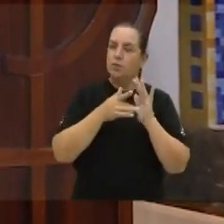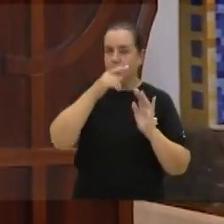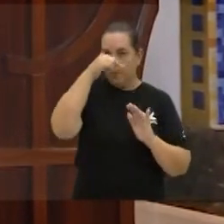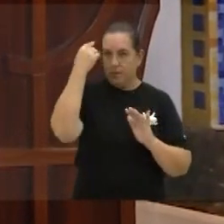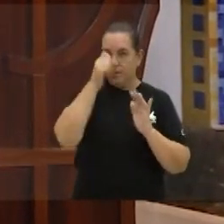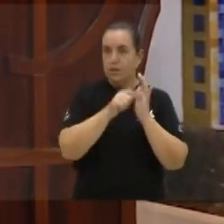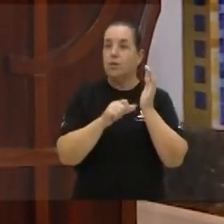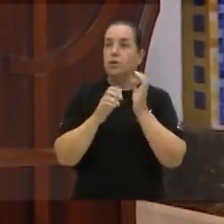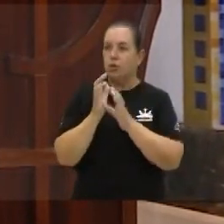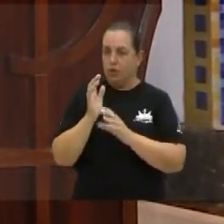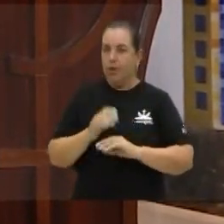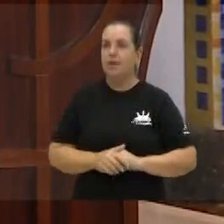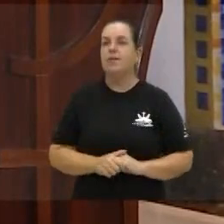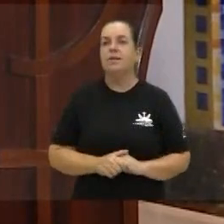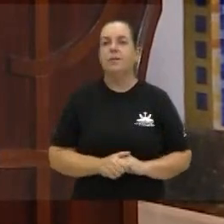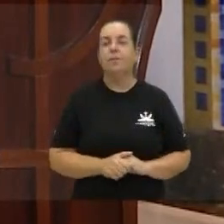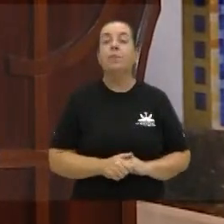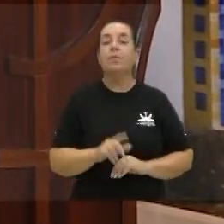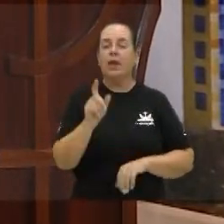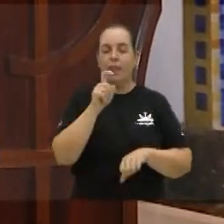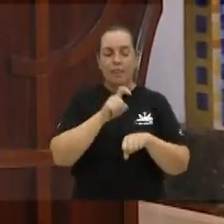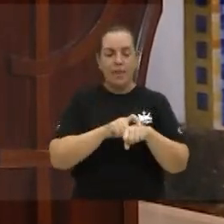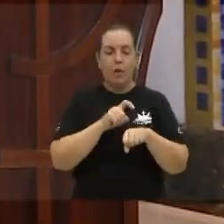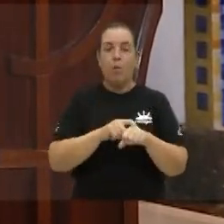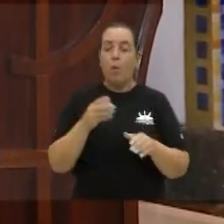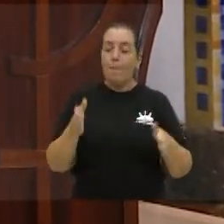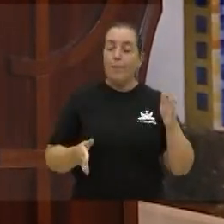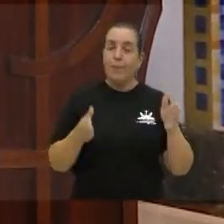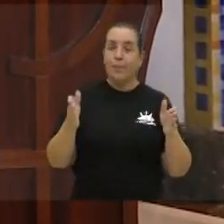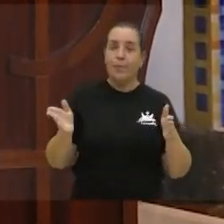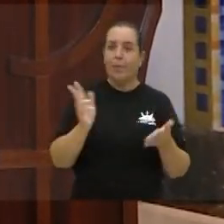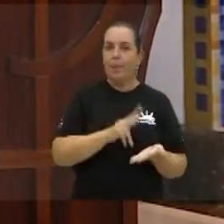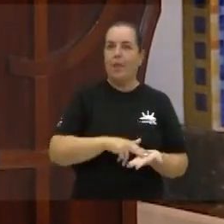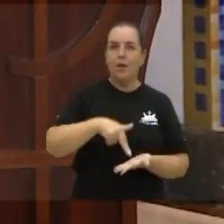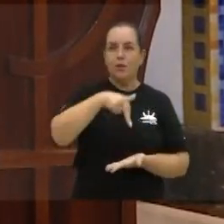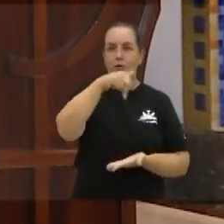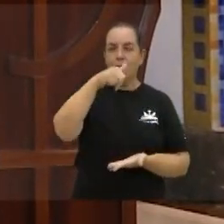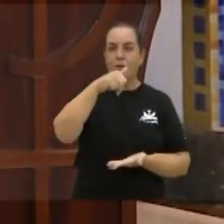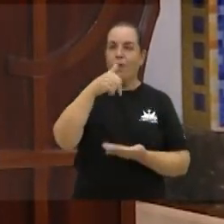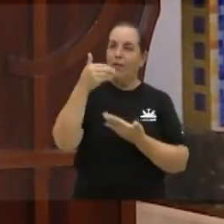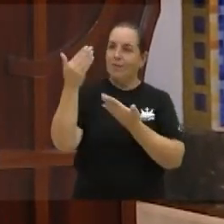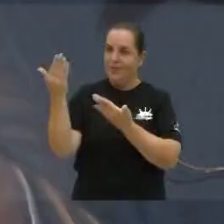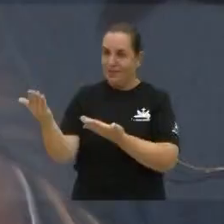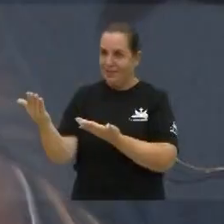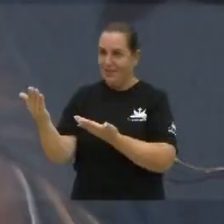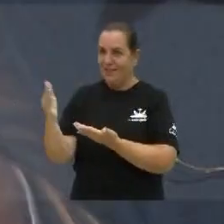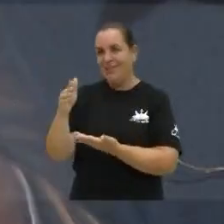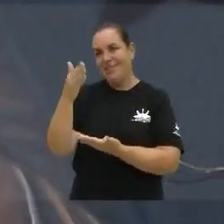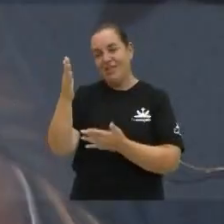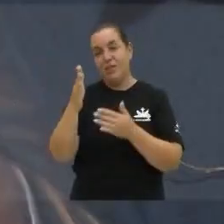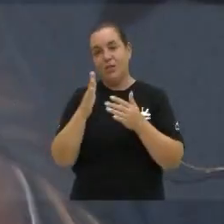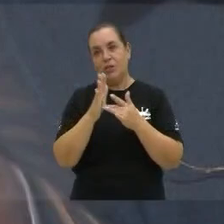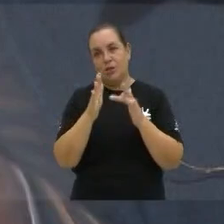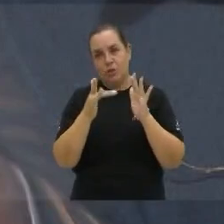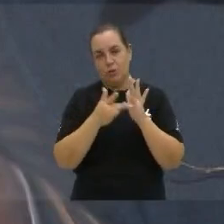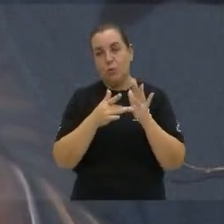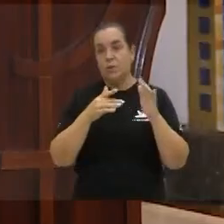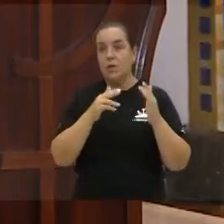Chagas. É tempo pascal. Do lado está a imagem de Jesus